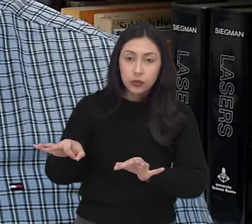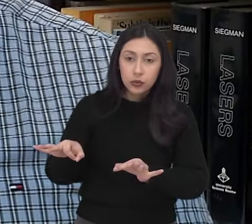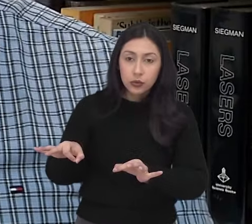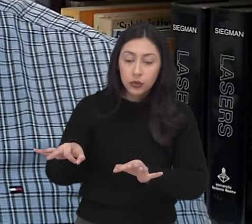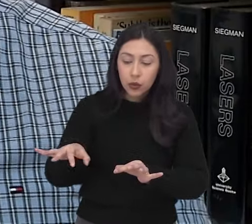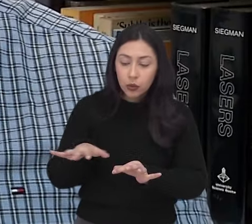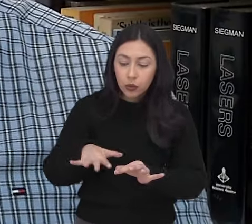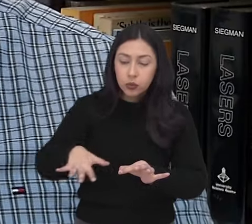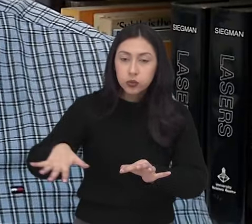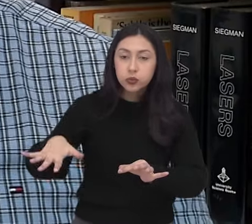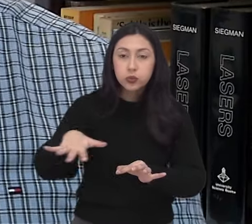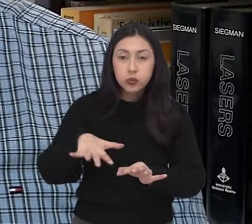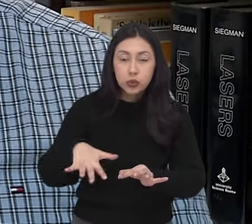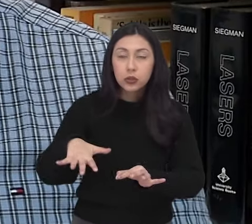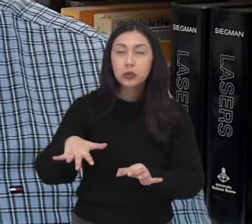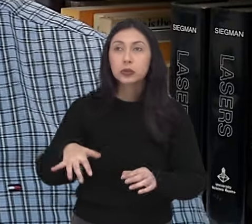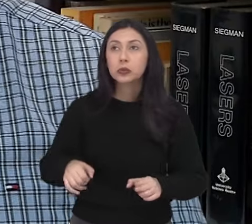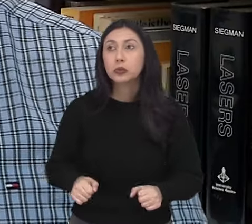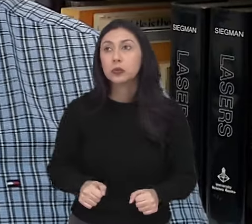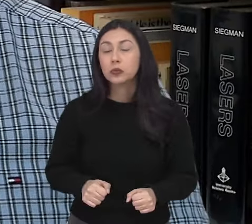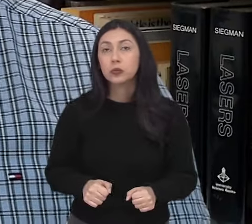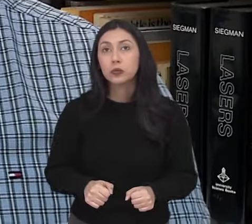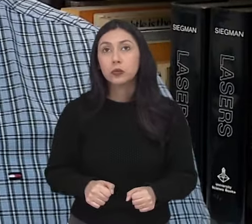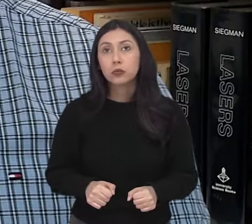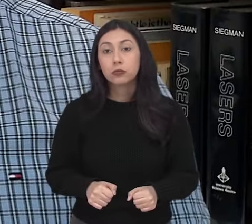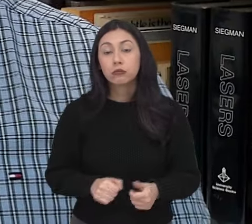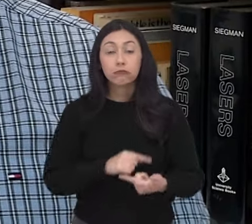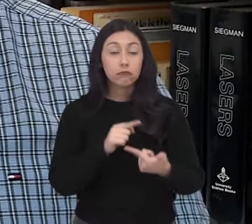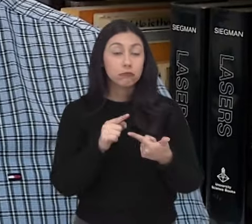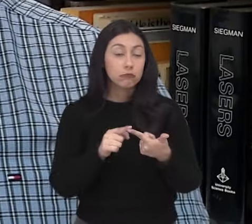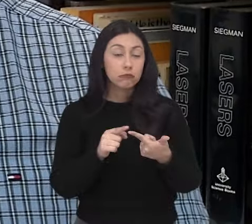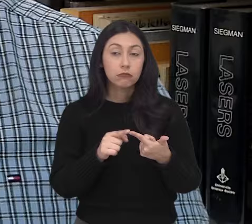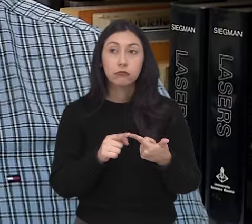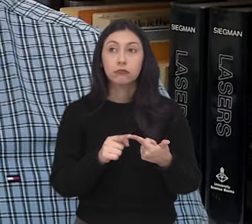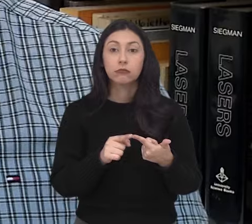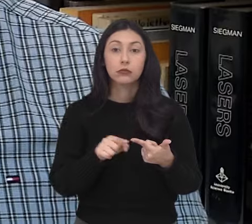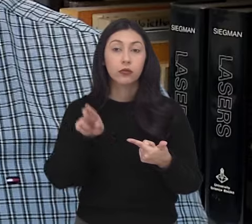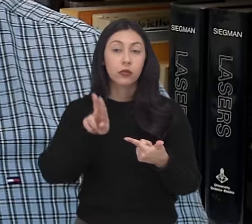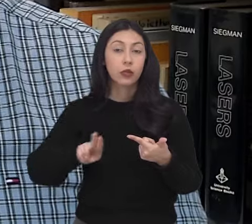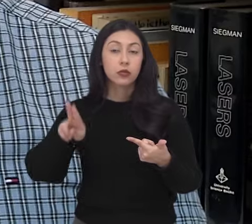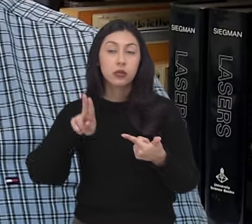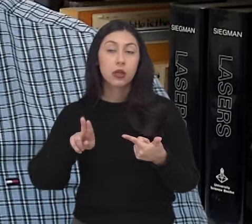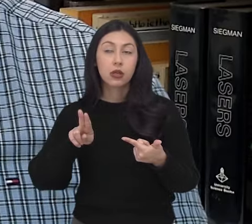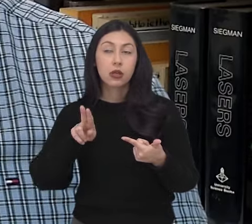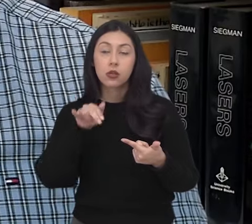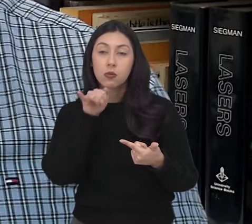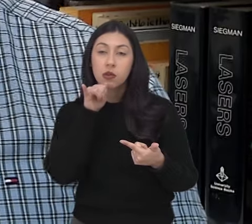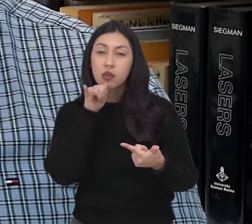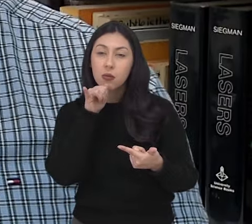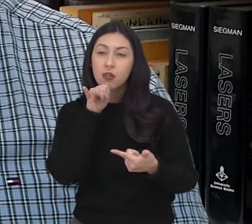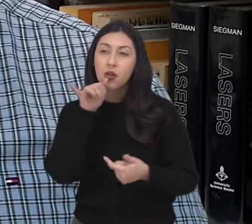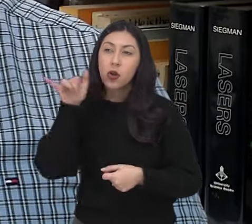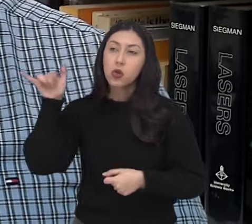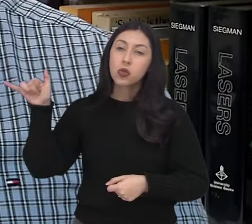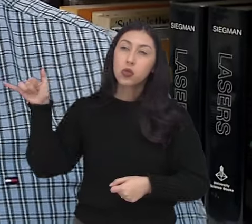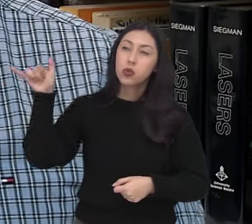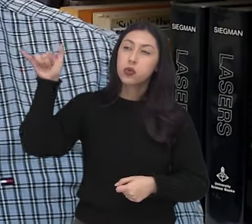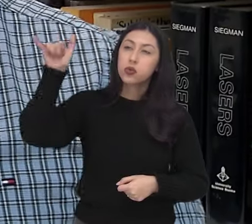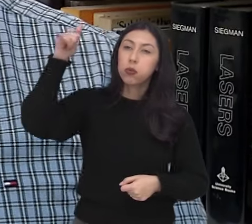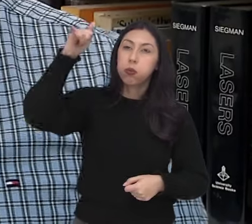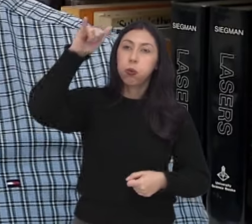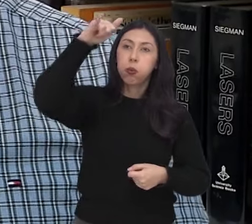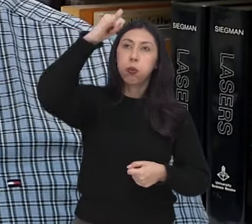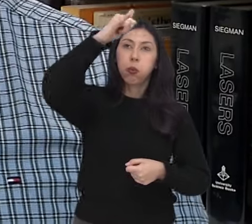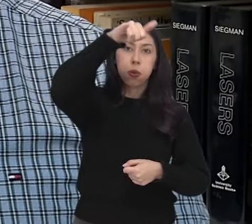classificação desse tipo de alvo no caso manchas e utilizar para busca por exemplo de aeronaves que